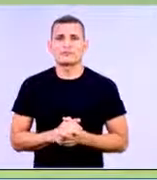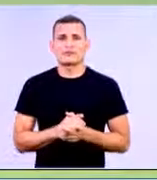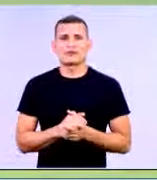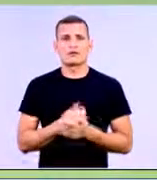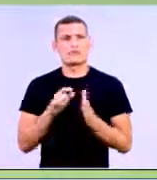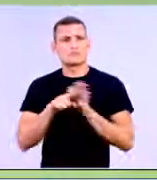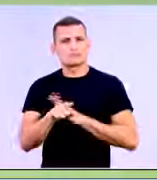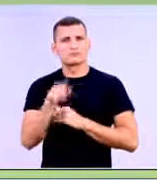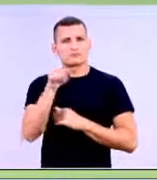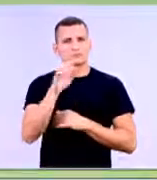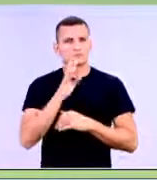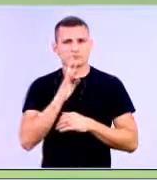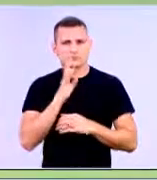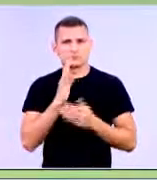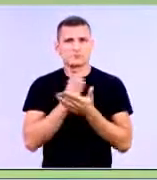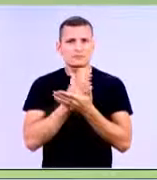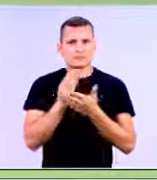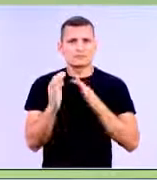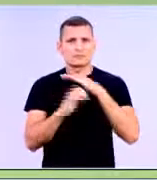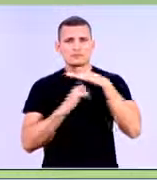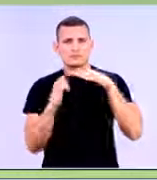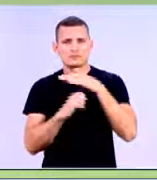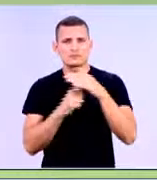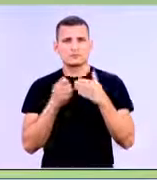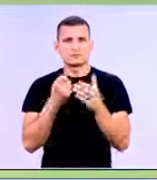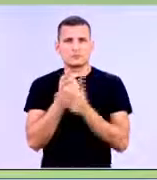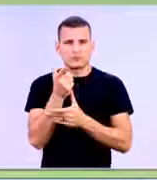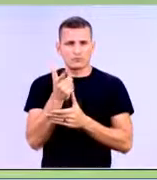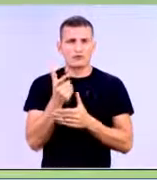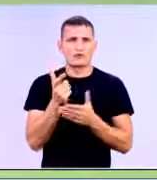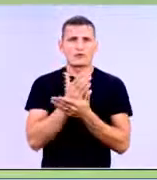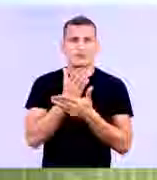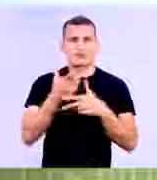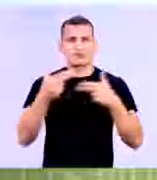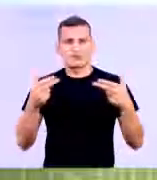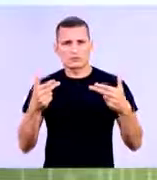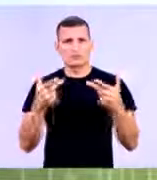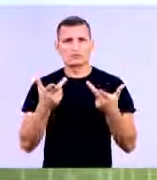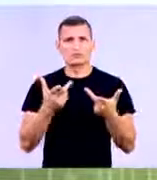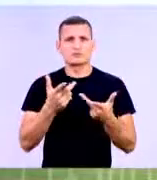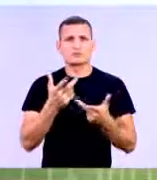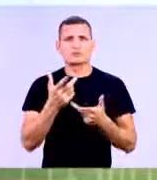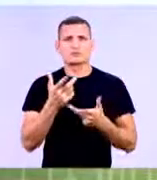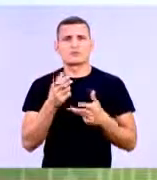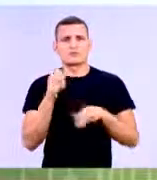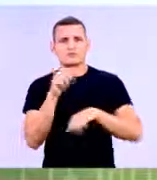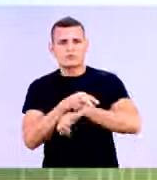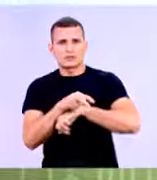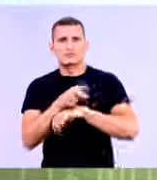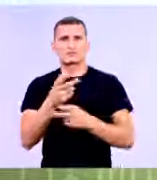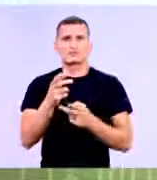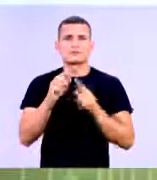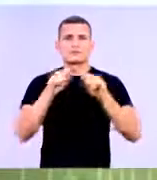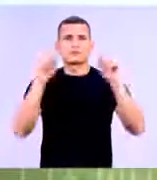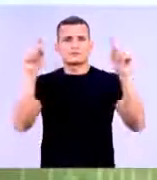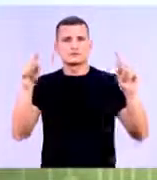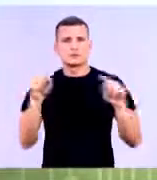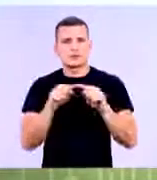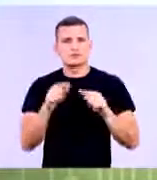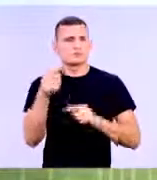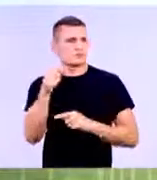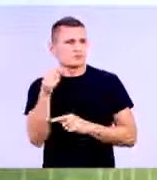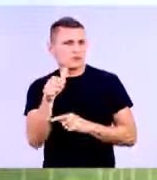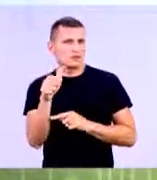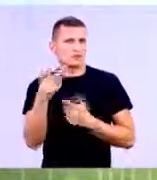pergunto, você conhece alguma empresa que compra algo, adquire algo ou contrata um funcionário que não tem a